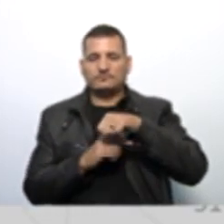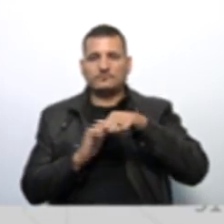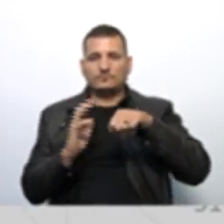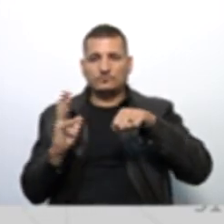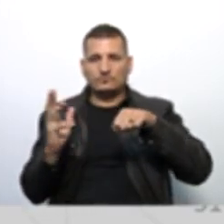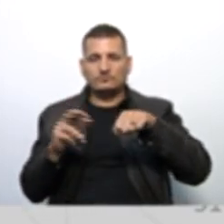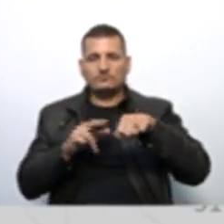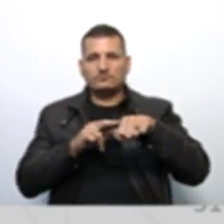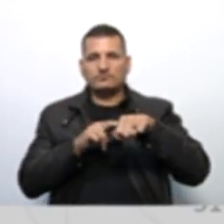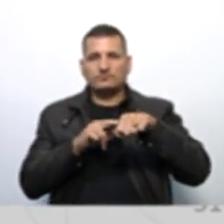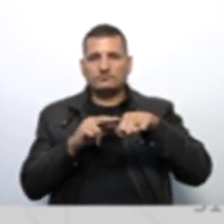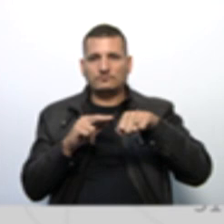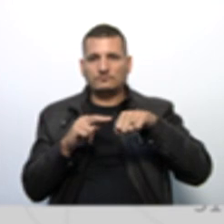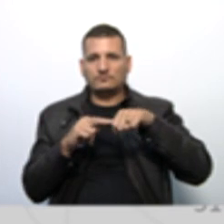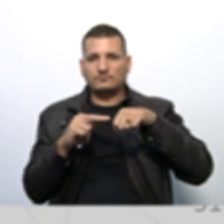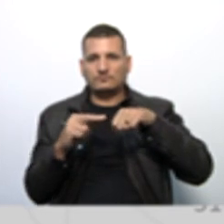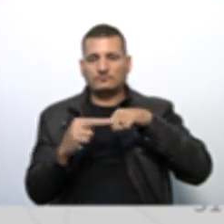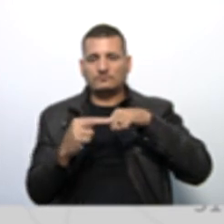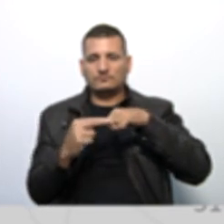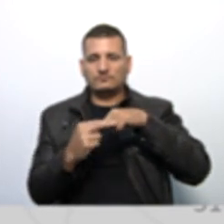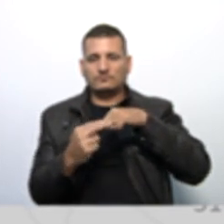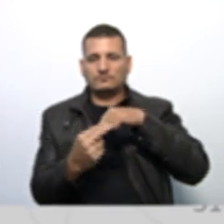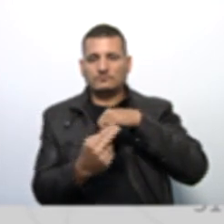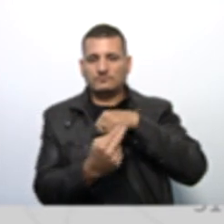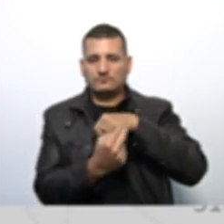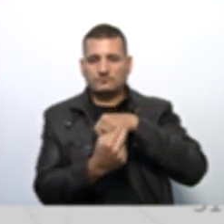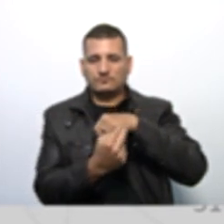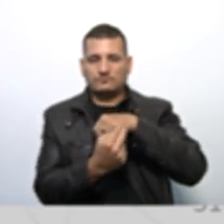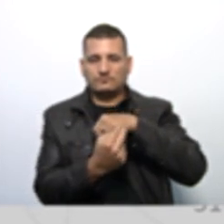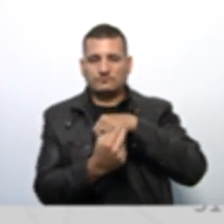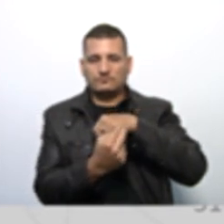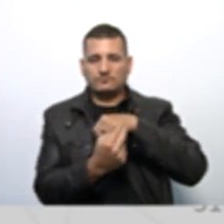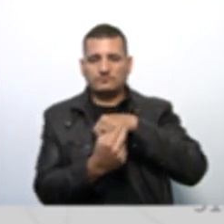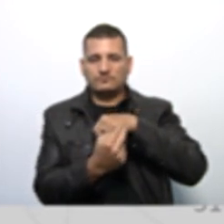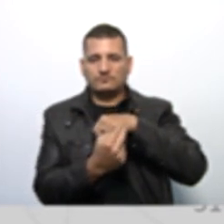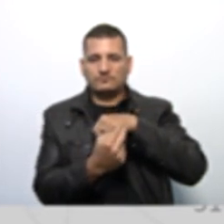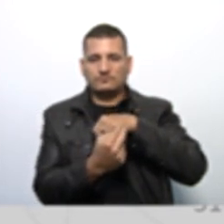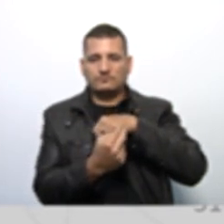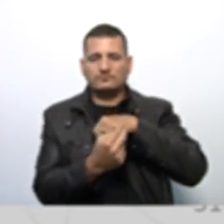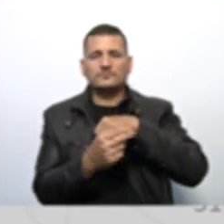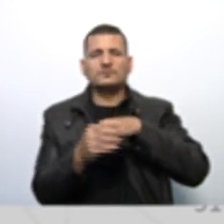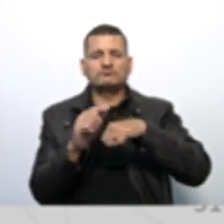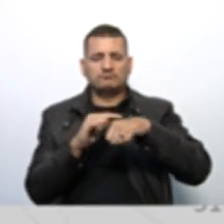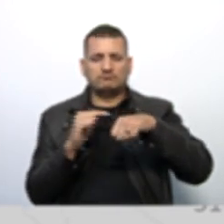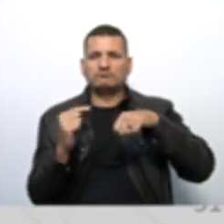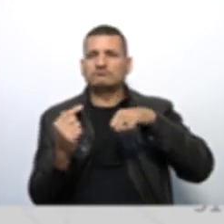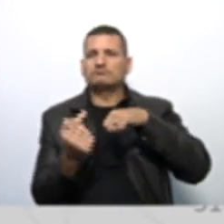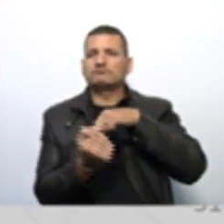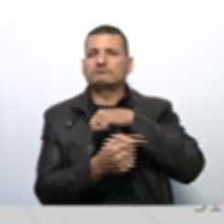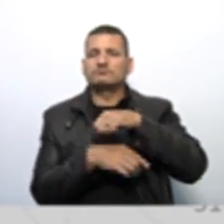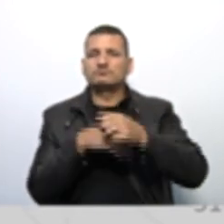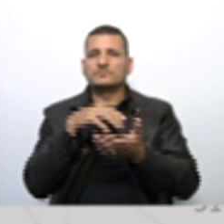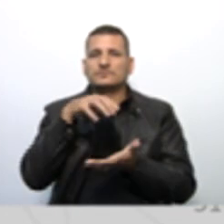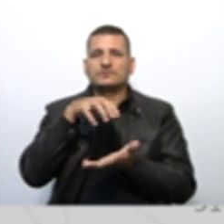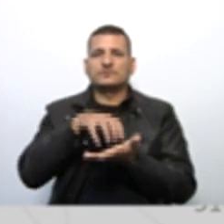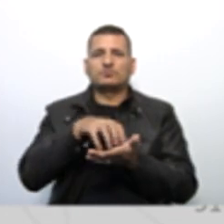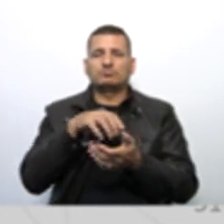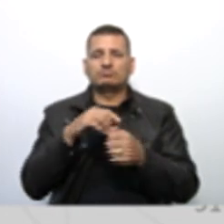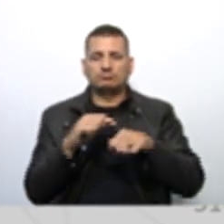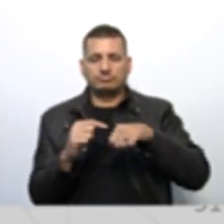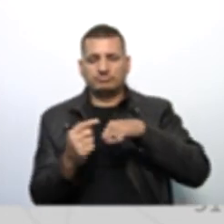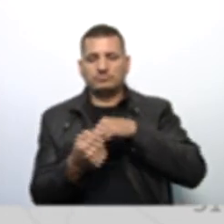demais estações, estão conectadas nesse ponto central. Pessoal, qual topologia que tem um ponto central,